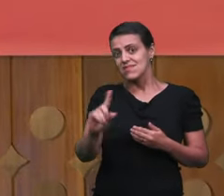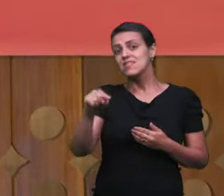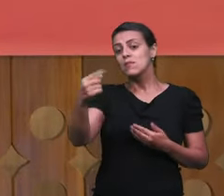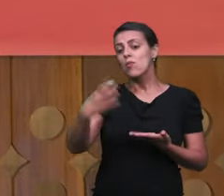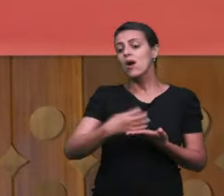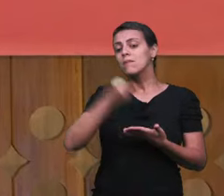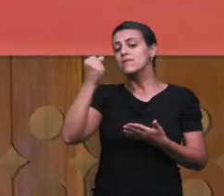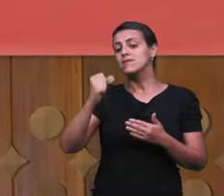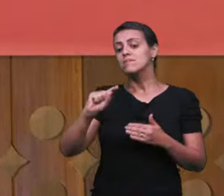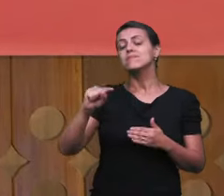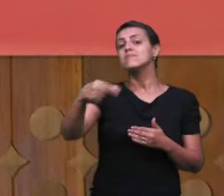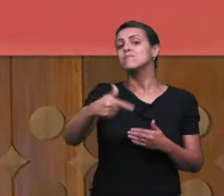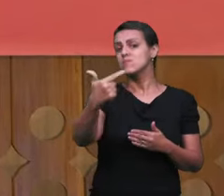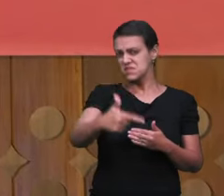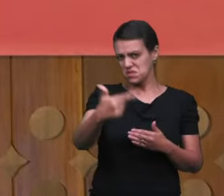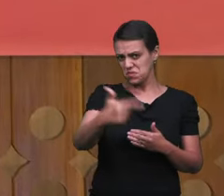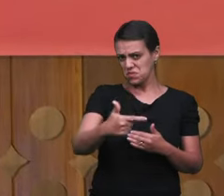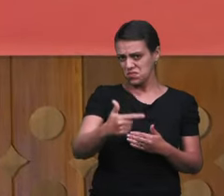em Cantares.